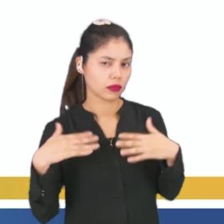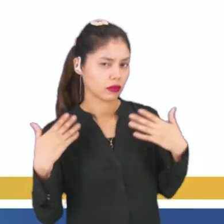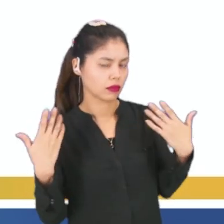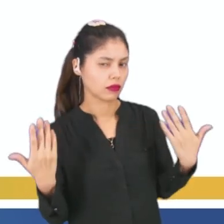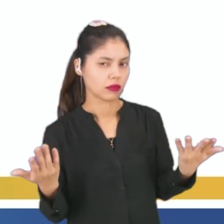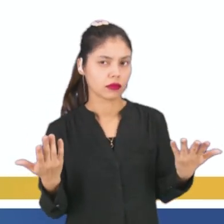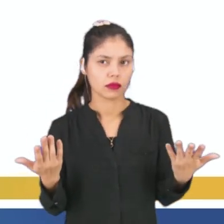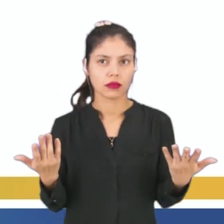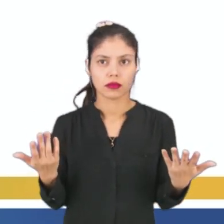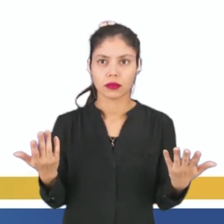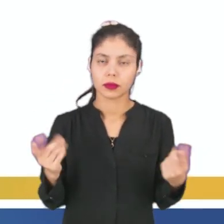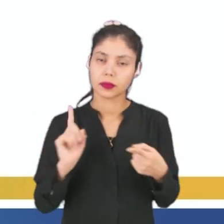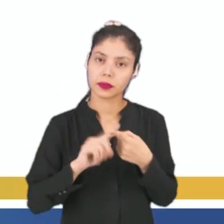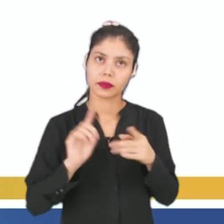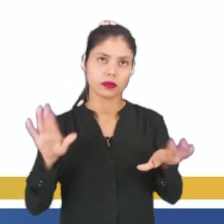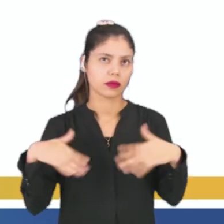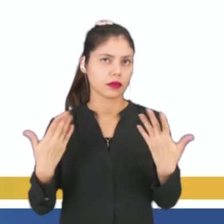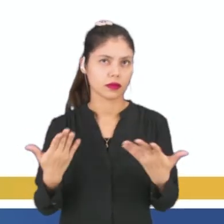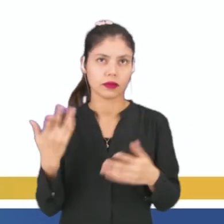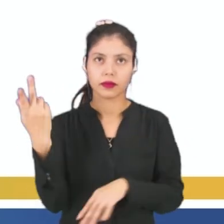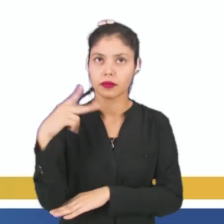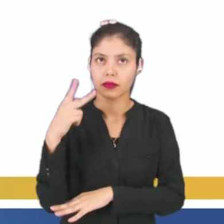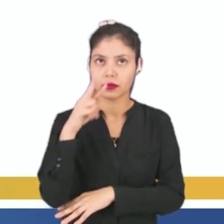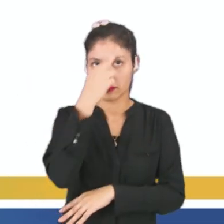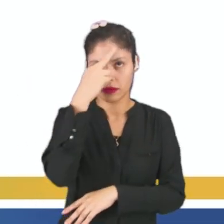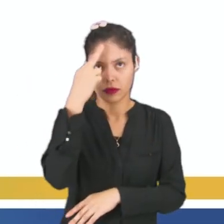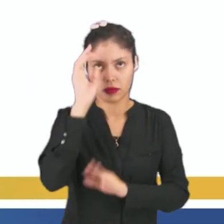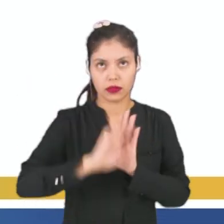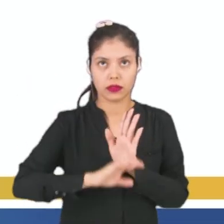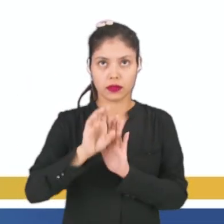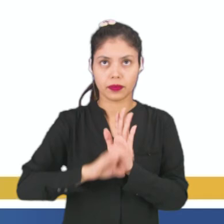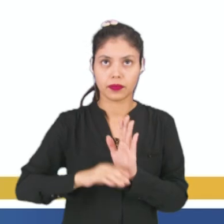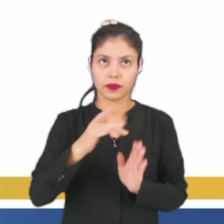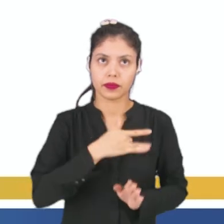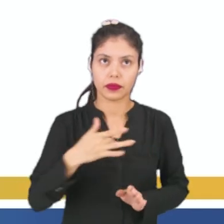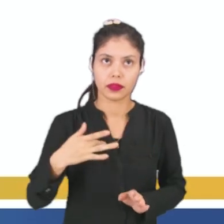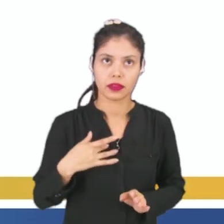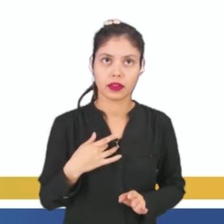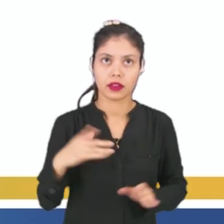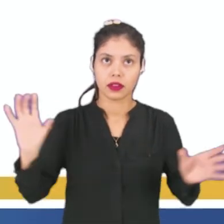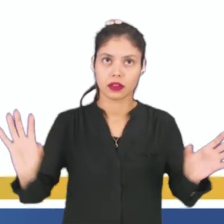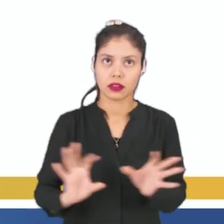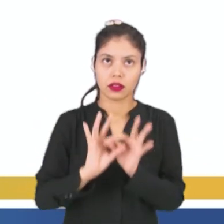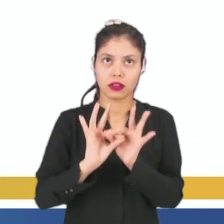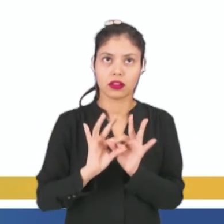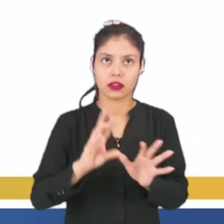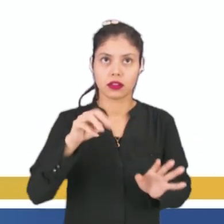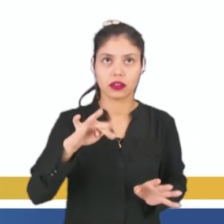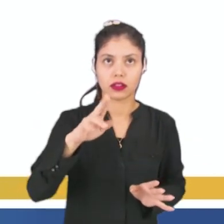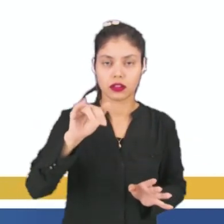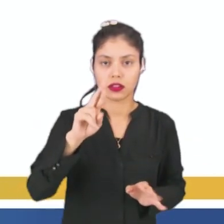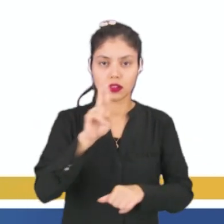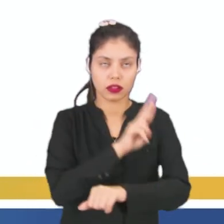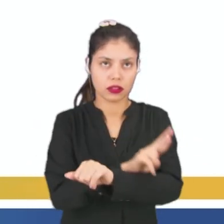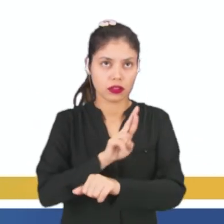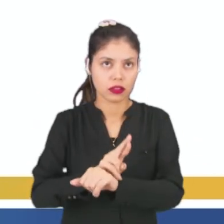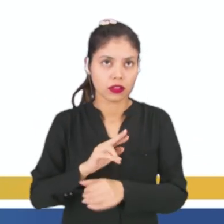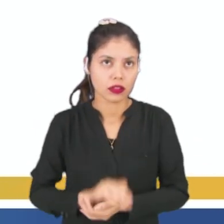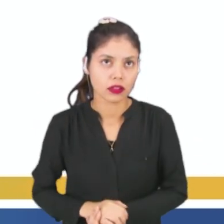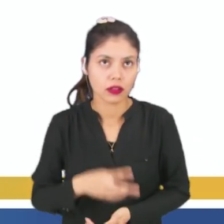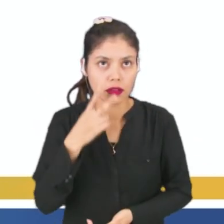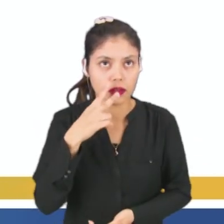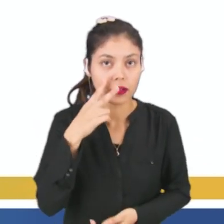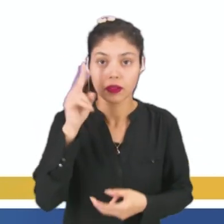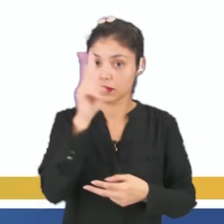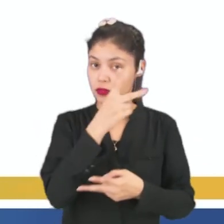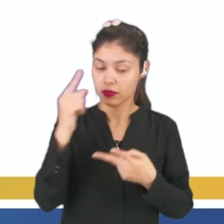Então, em quais períodos da história o conceito de concepção de saúde está ligado ao misticismo religioso? Nós vimos lá que